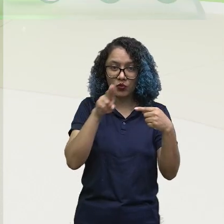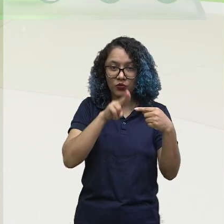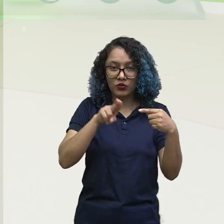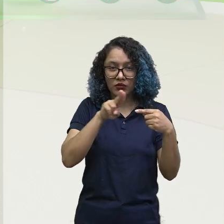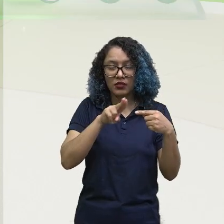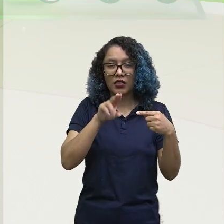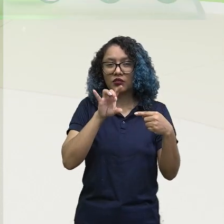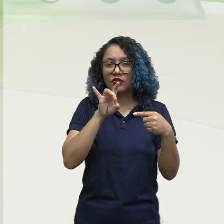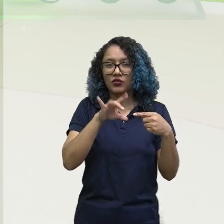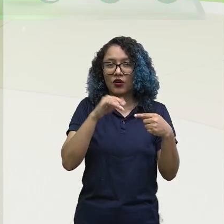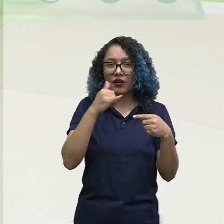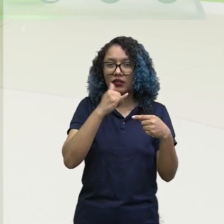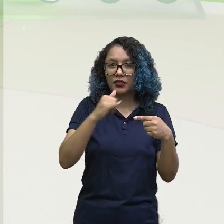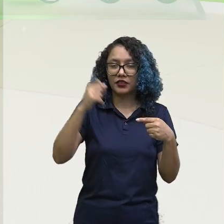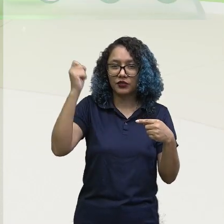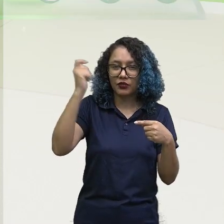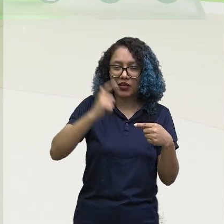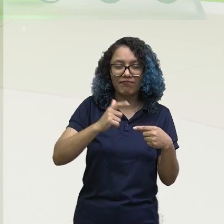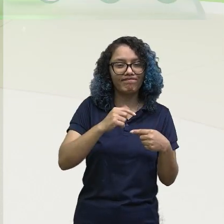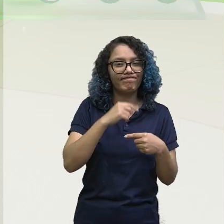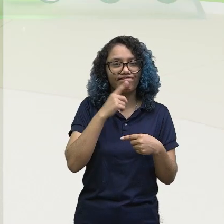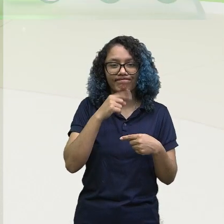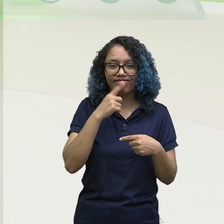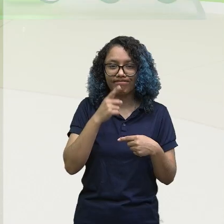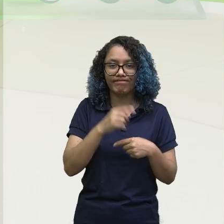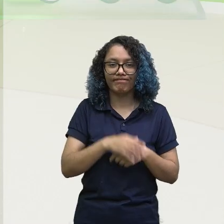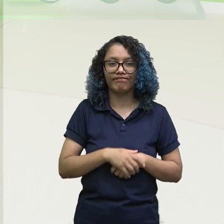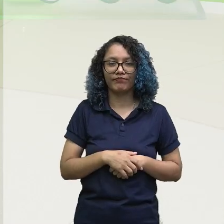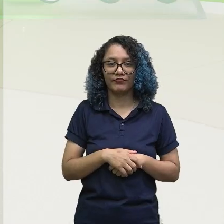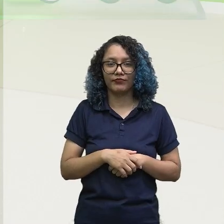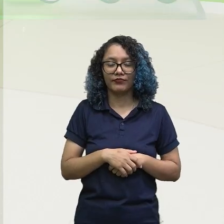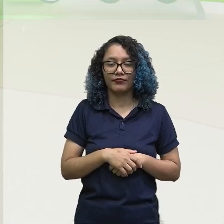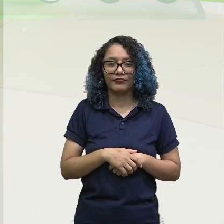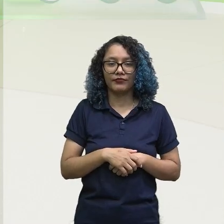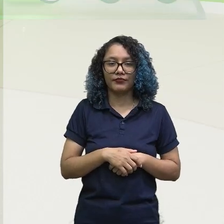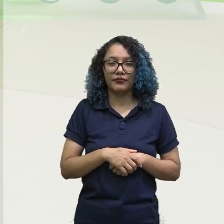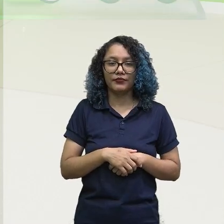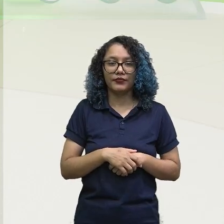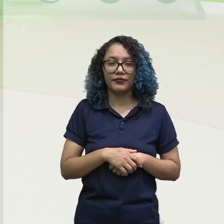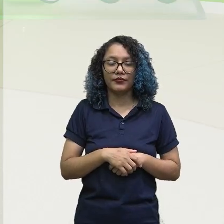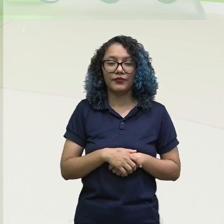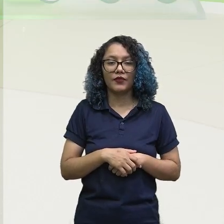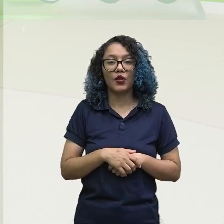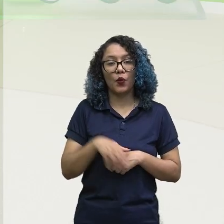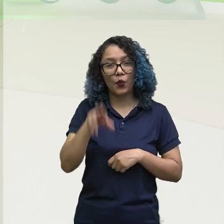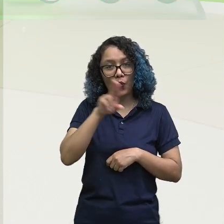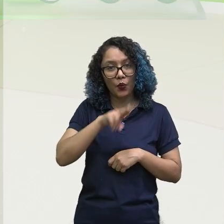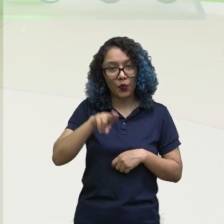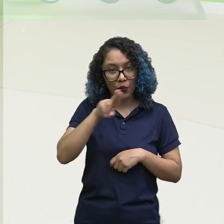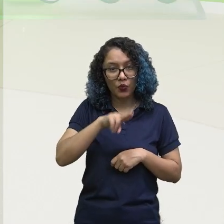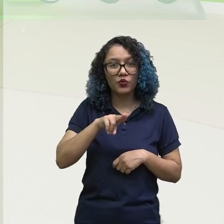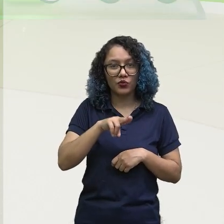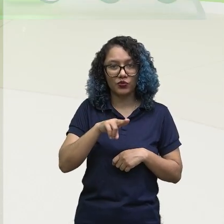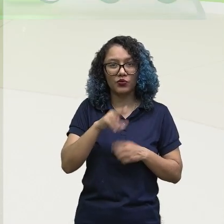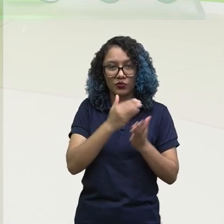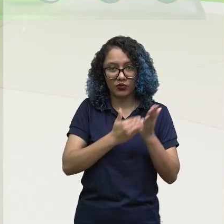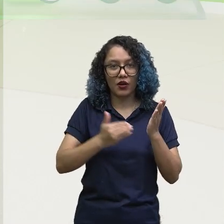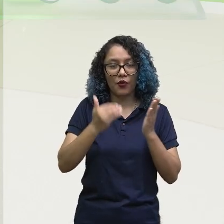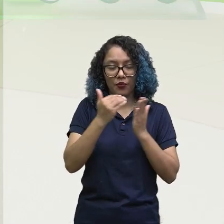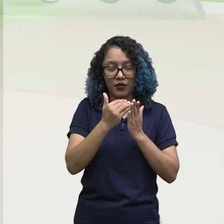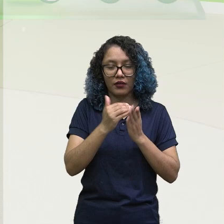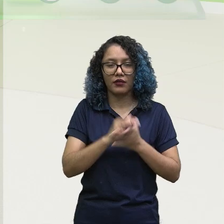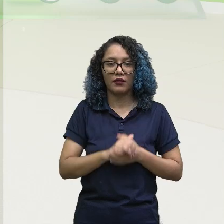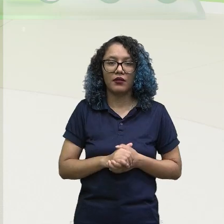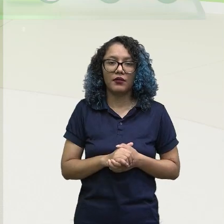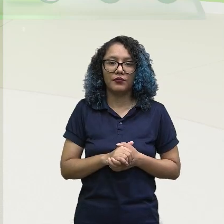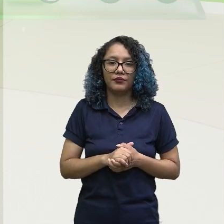de energia solar, porque cada vez o planeta está aumentando e o consumo também está aumentando. Então,